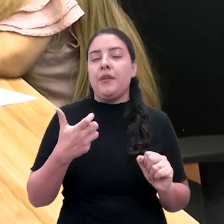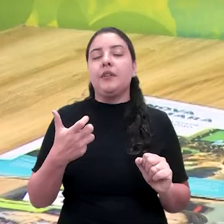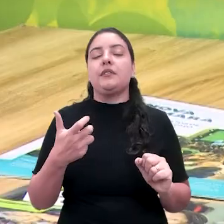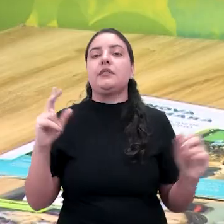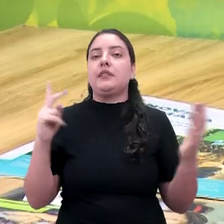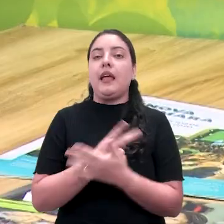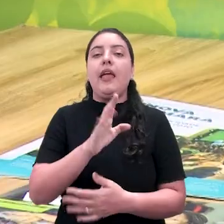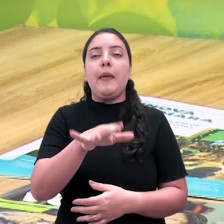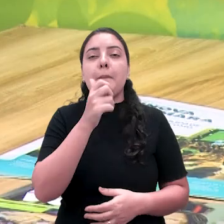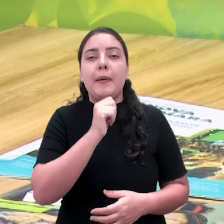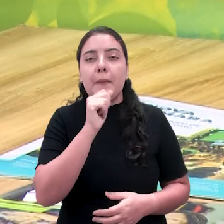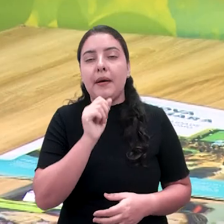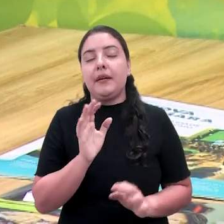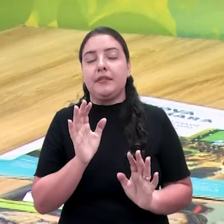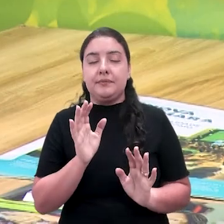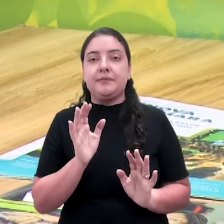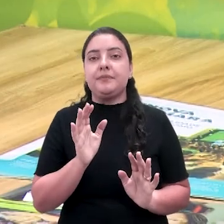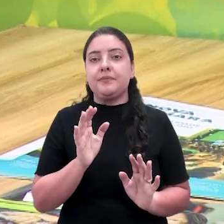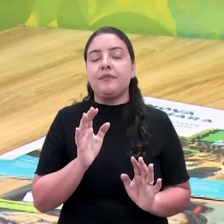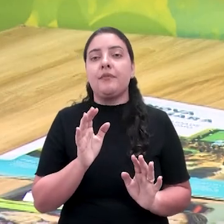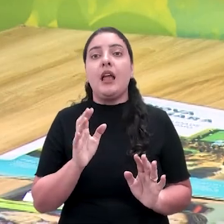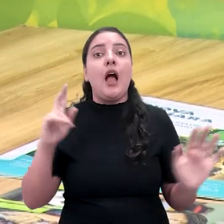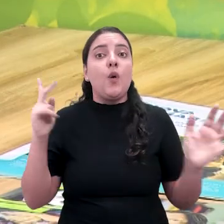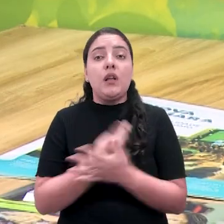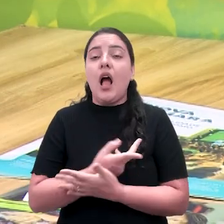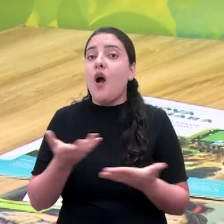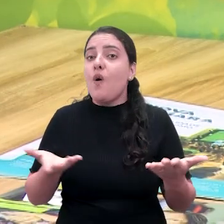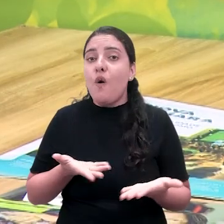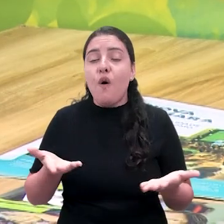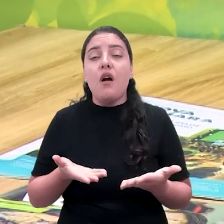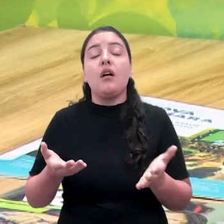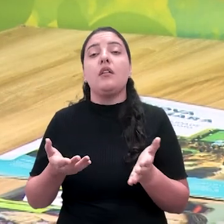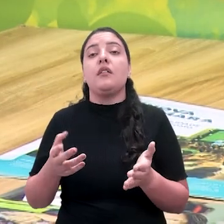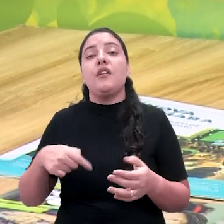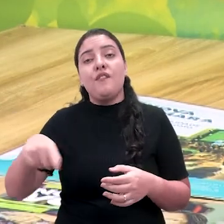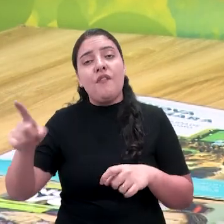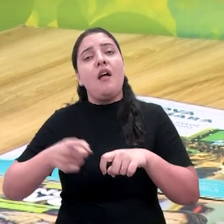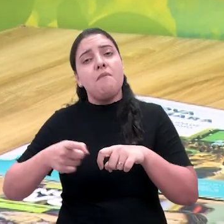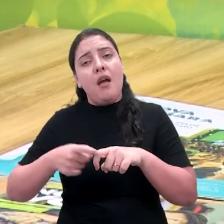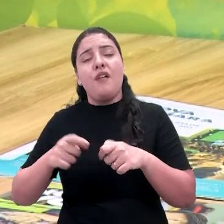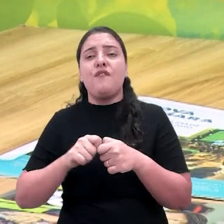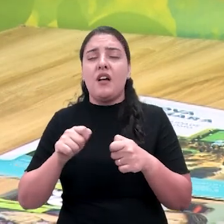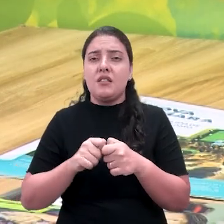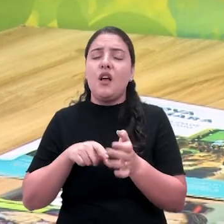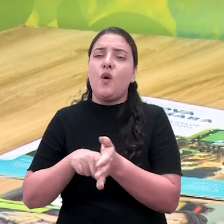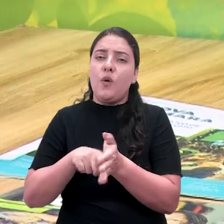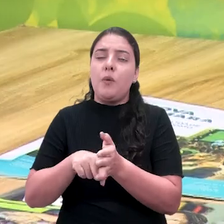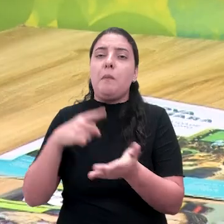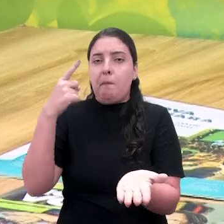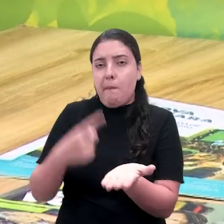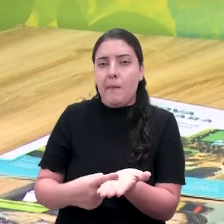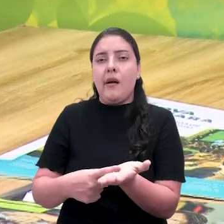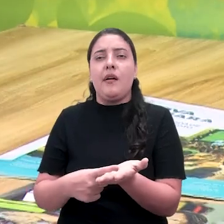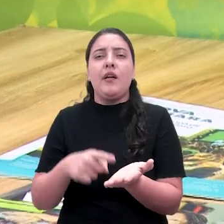até disse assim, mãe, e agora? Não sei o que, não, tem que marcar consulta com seu médico e tudo. Marquei a consulta com o médico